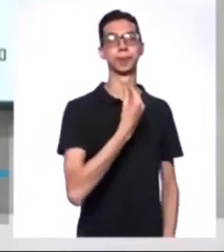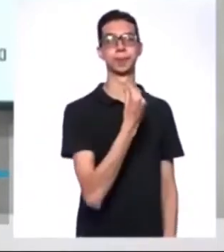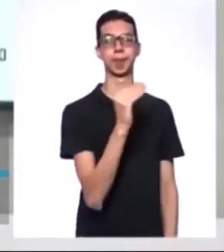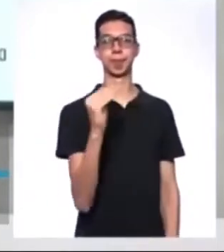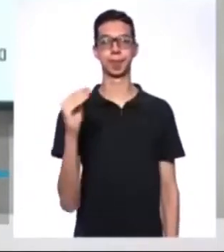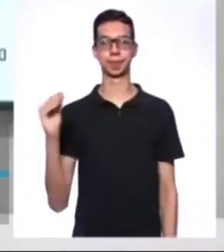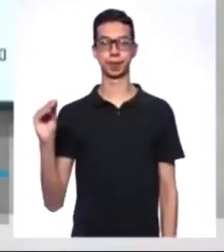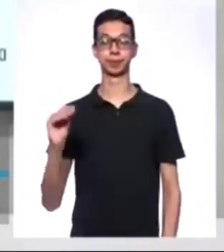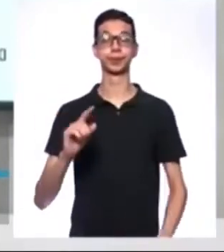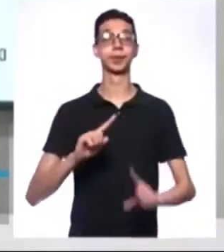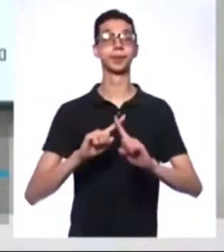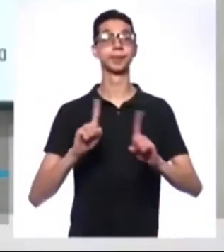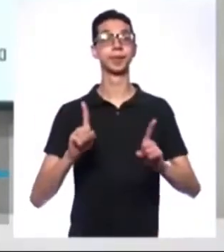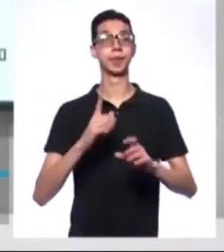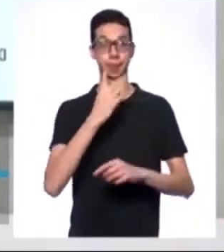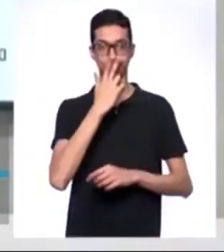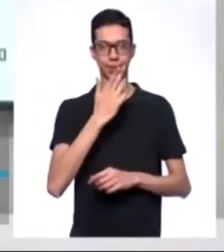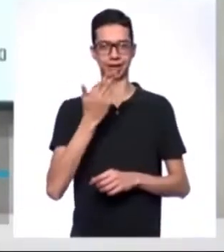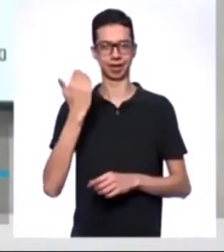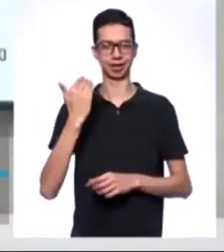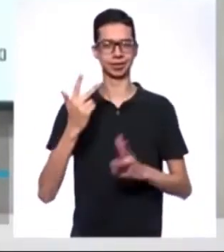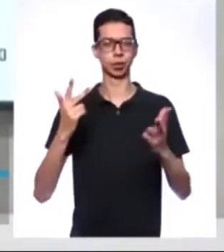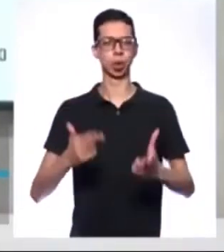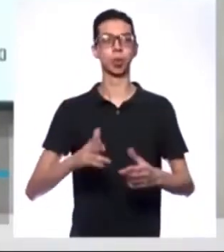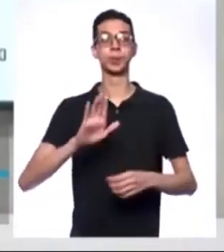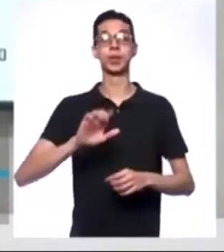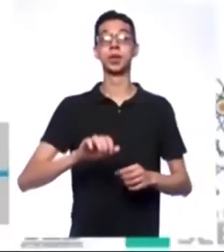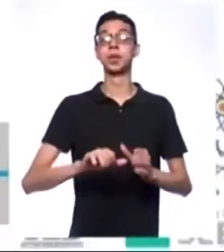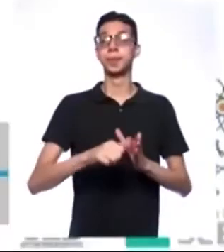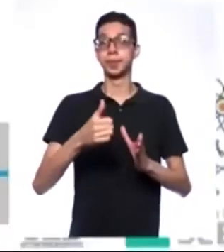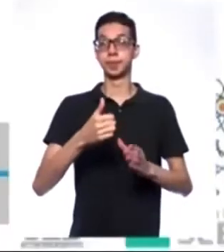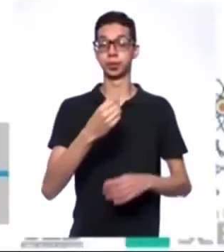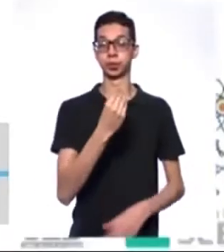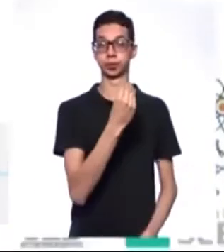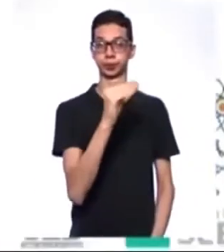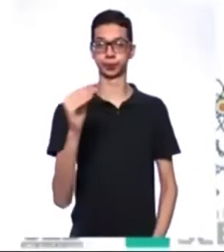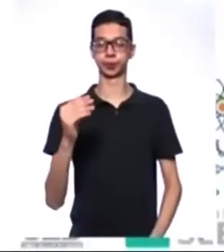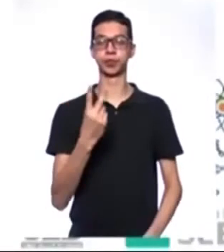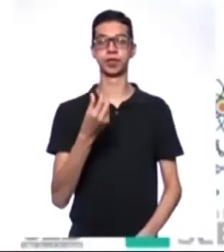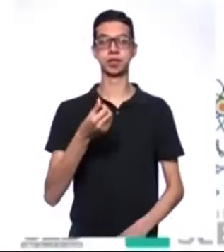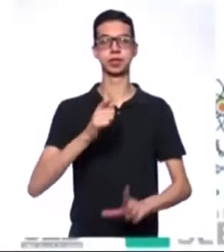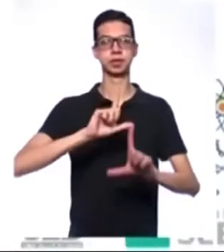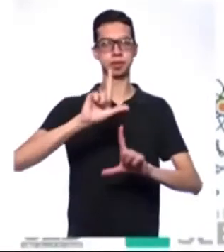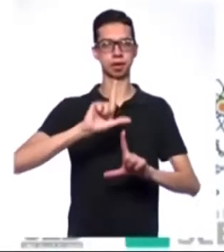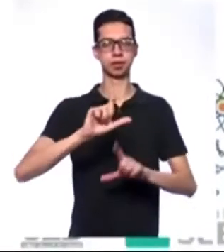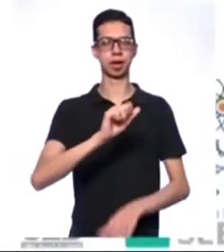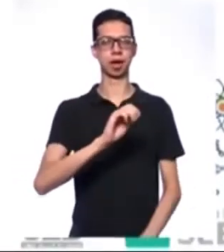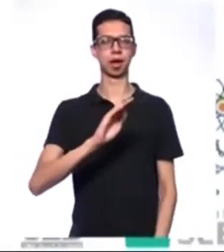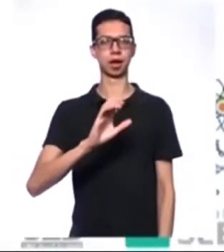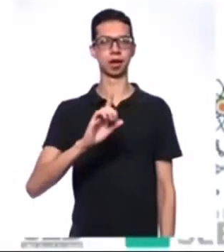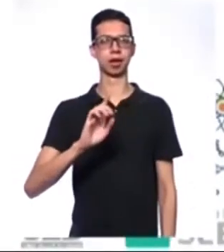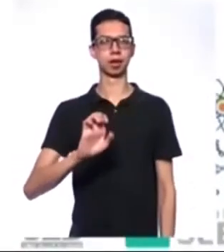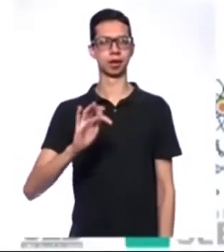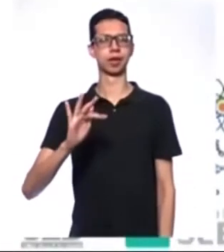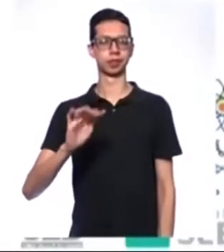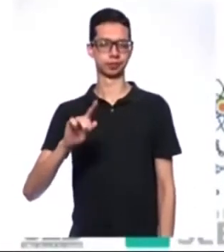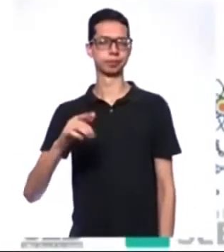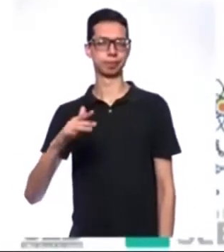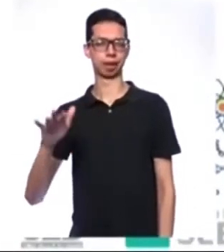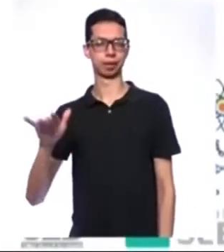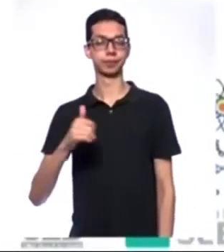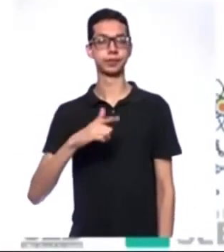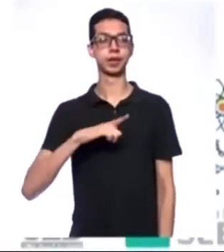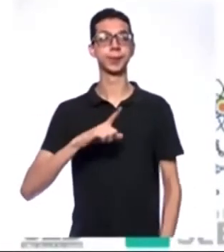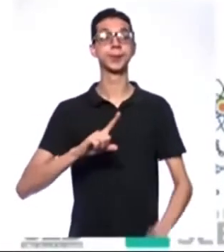só que agora vamos a primeira casinha tem 26 letras no alfabeto só que como uma já foi usada a